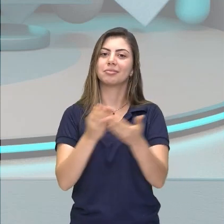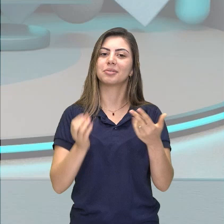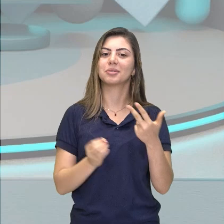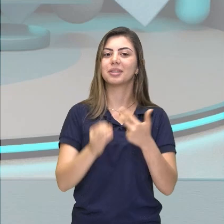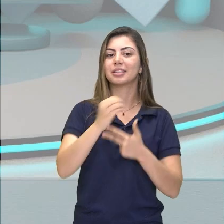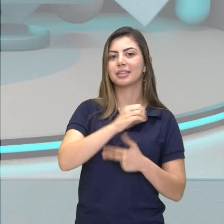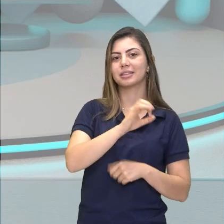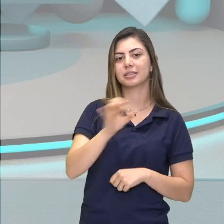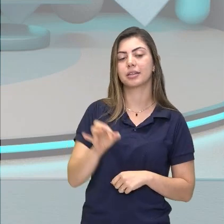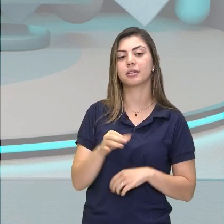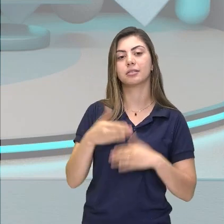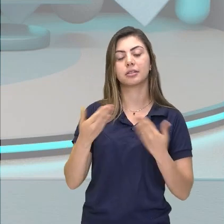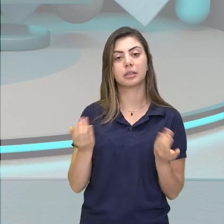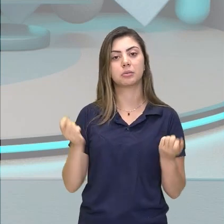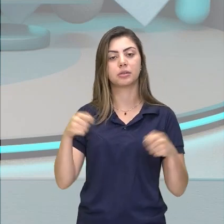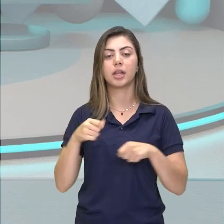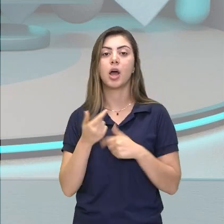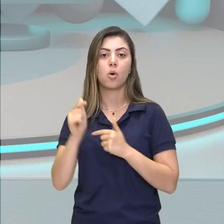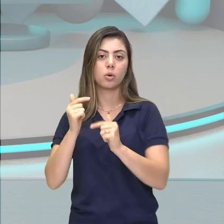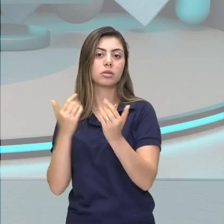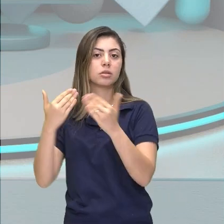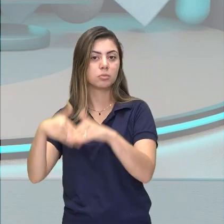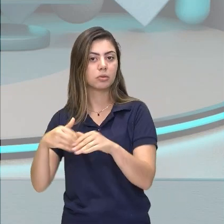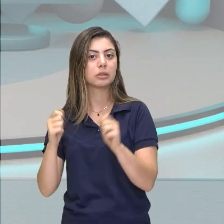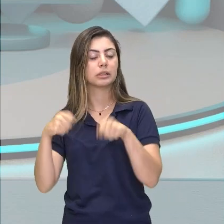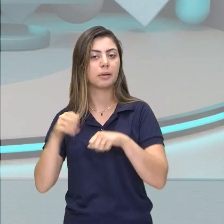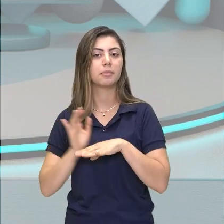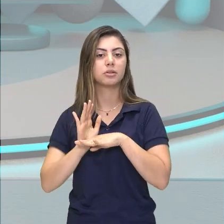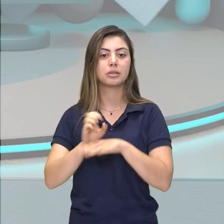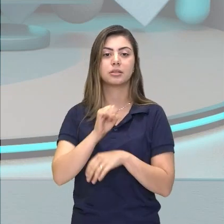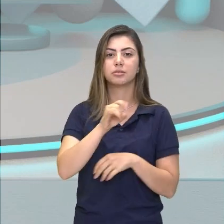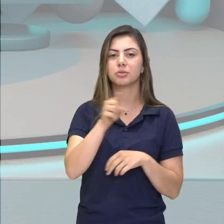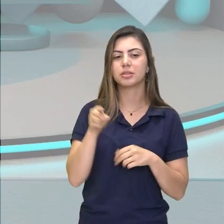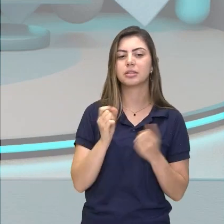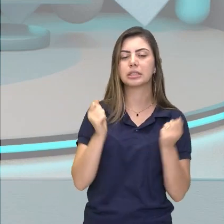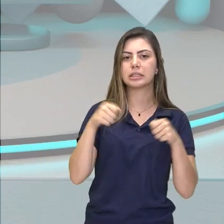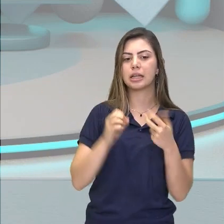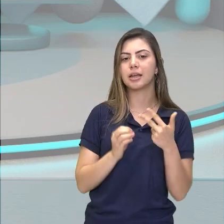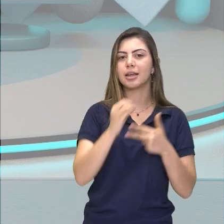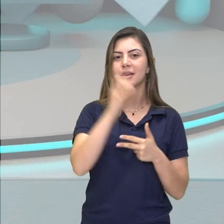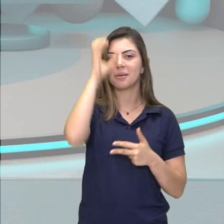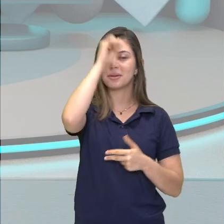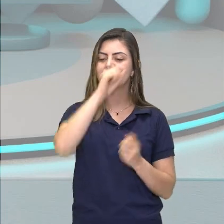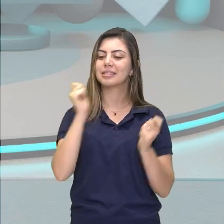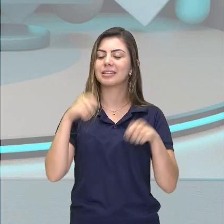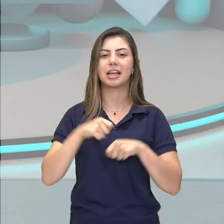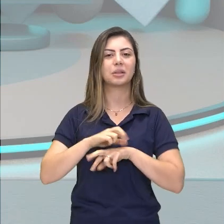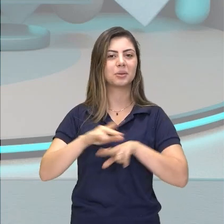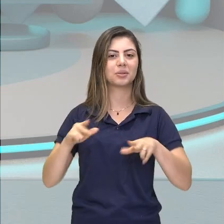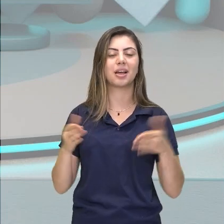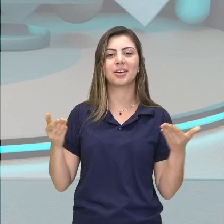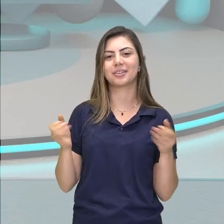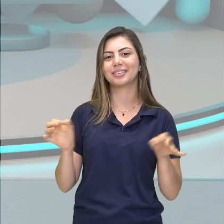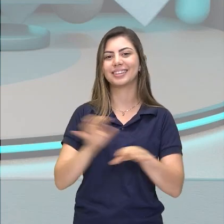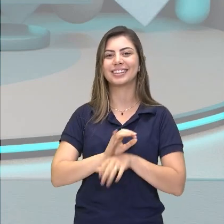Repito, isso também serve para os outros vestibulares. Se você entende o Enem, você vai entender os outros também. E eu fico